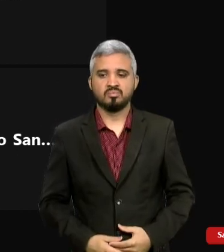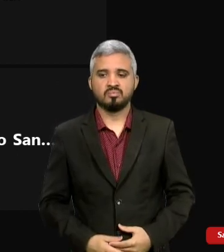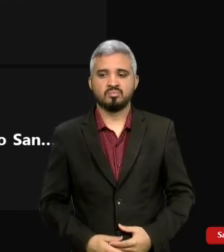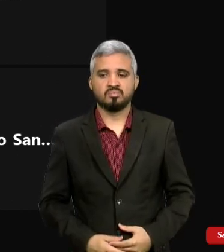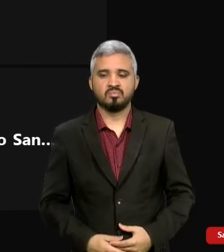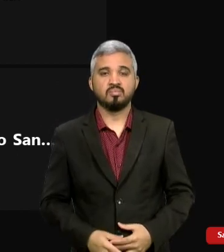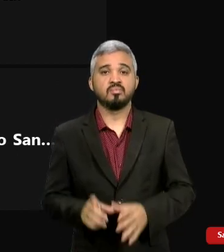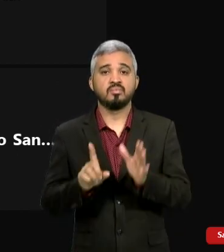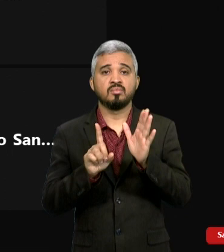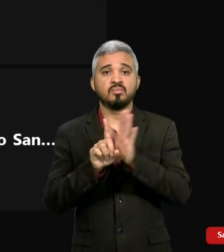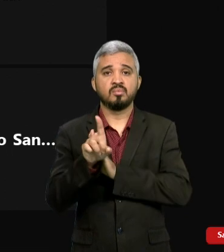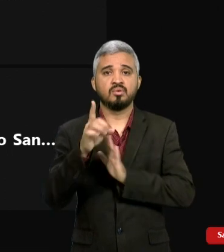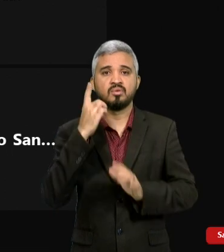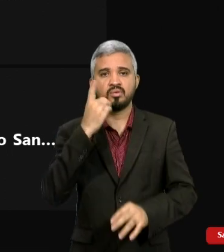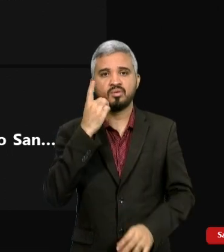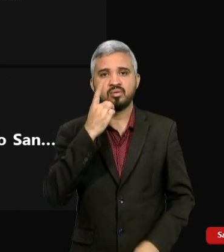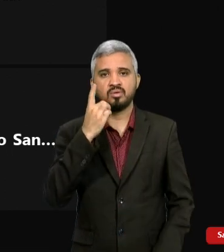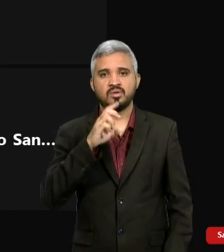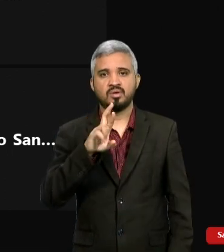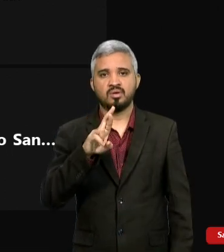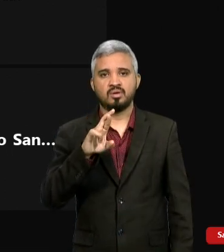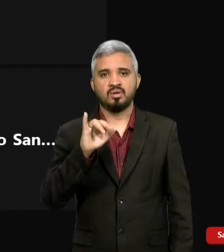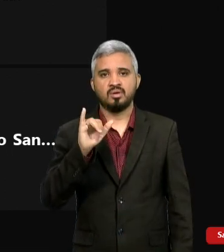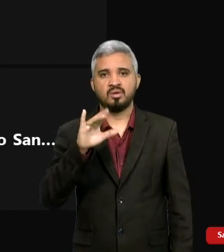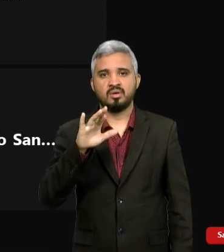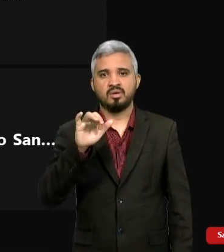Como vota o deputado Ricardo Arruda?